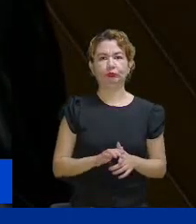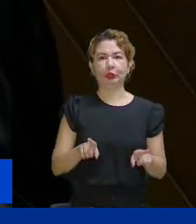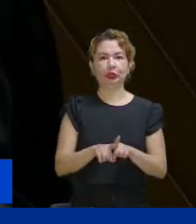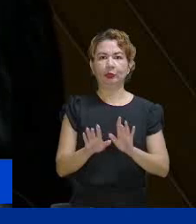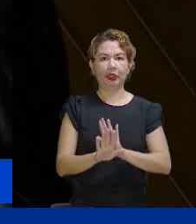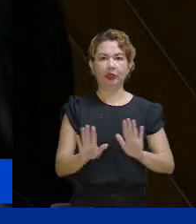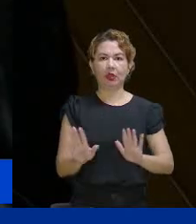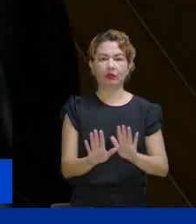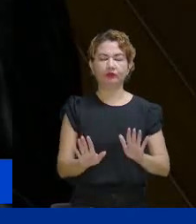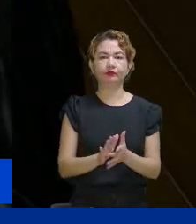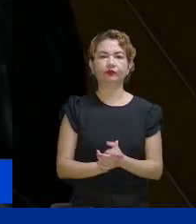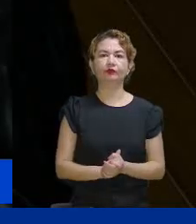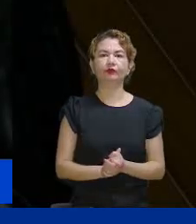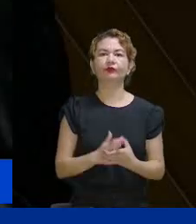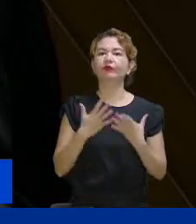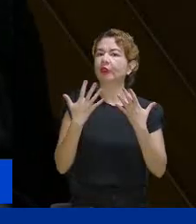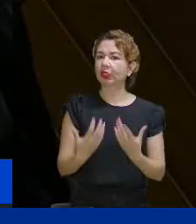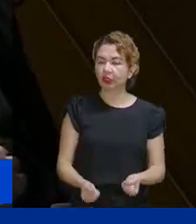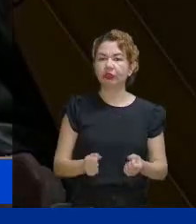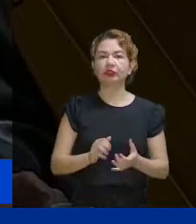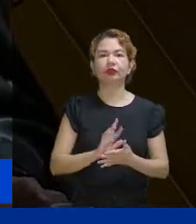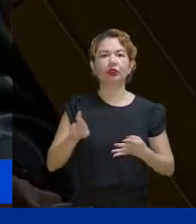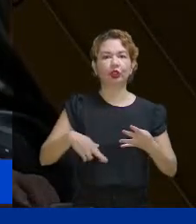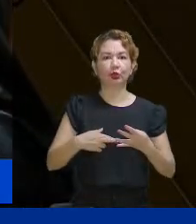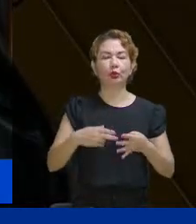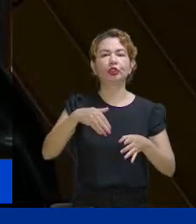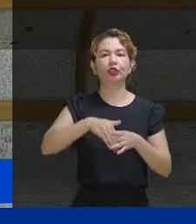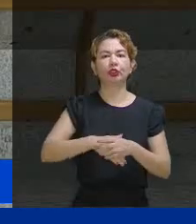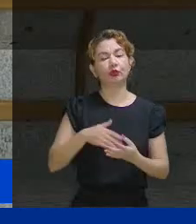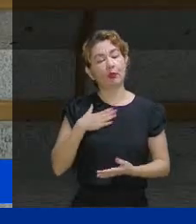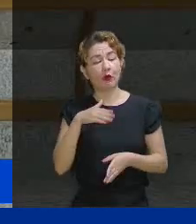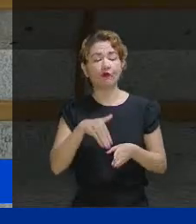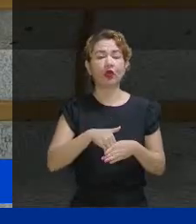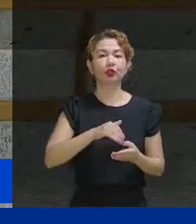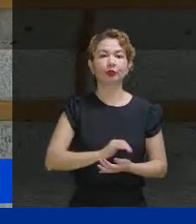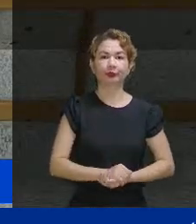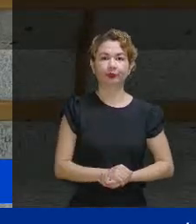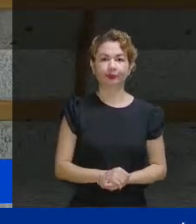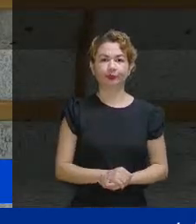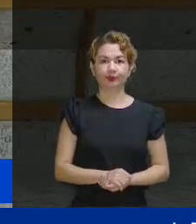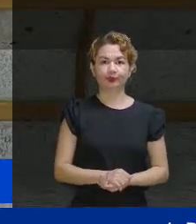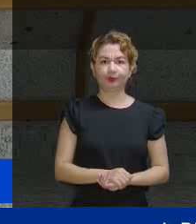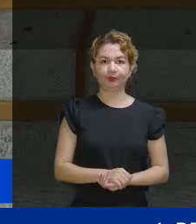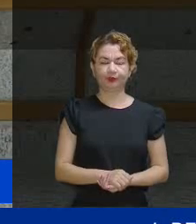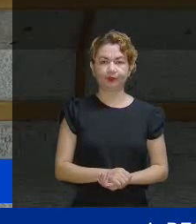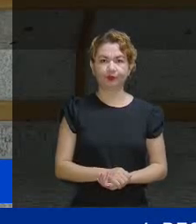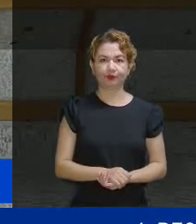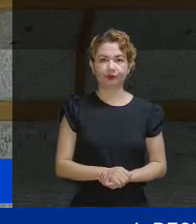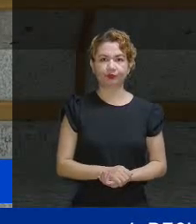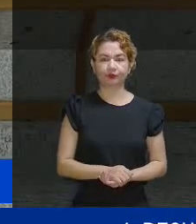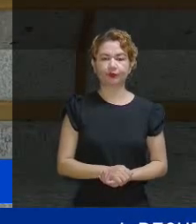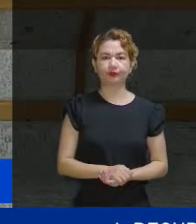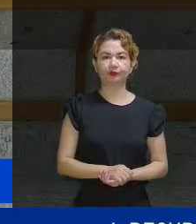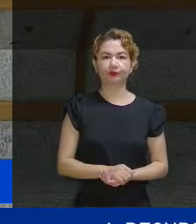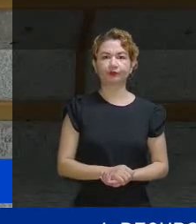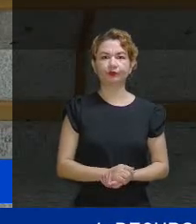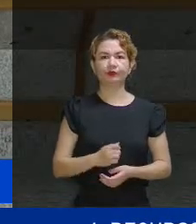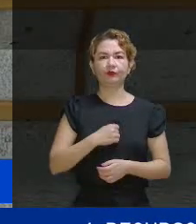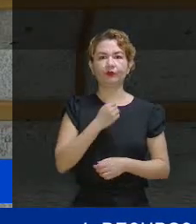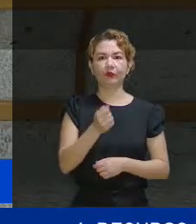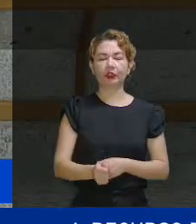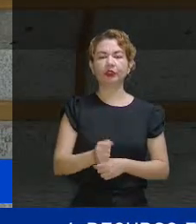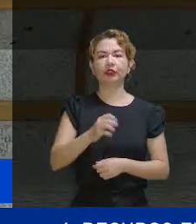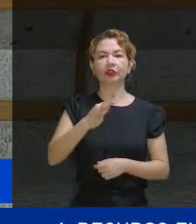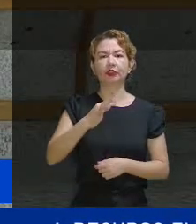Ante o exposto, nego o provimento ao recurso eleitoral. É como voto, senhor presidente. Foco na parte central da mesa, com a palavra do Carmo Antônio.